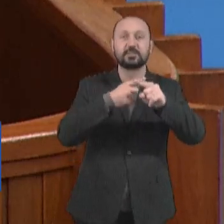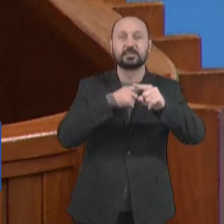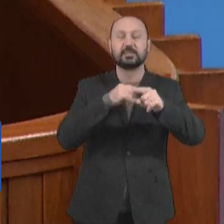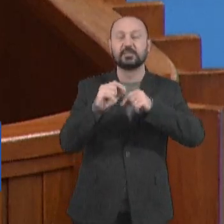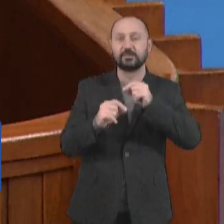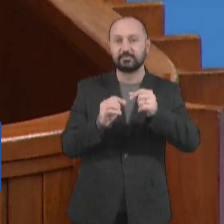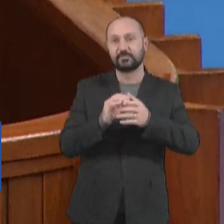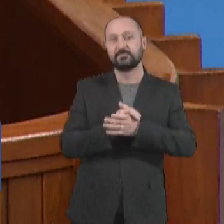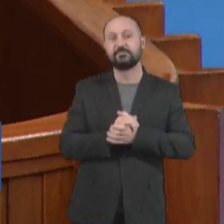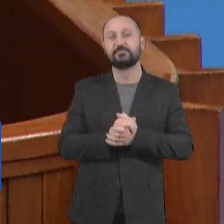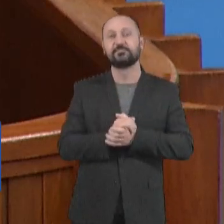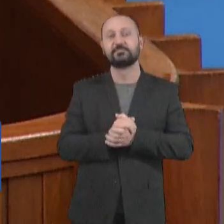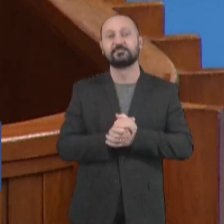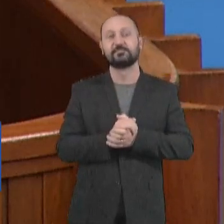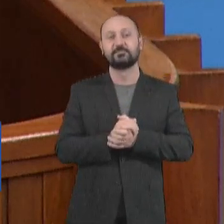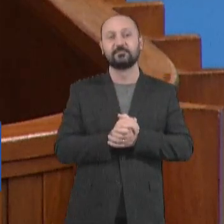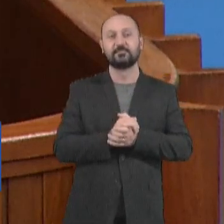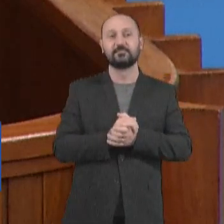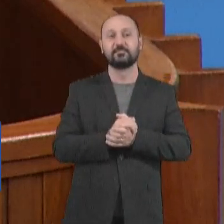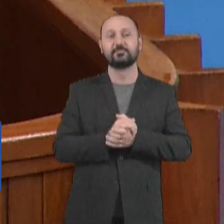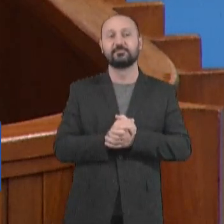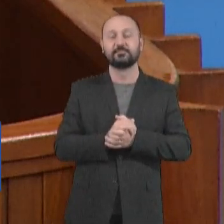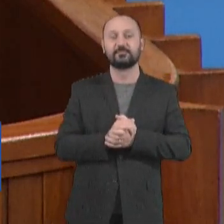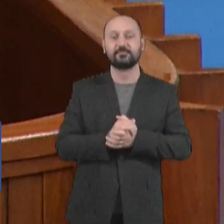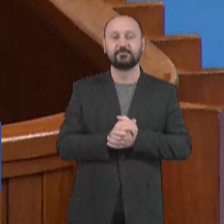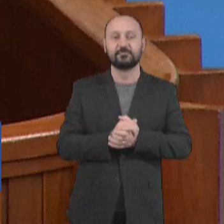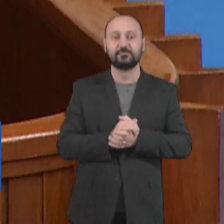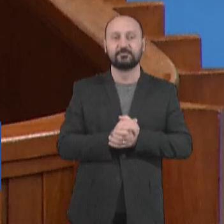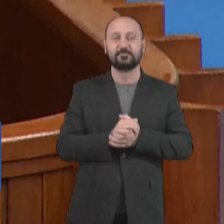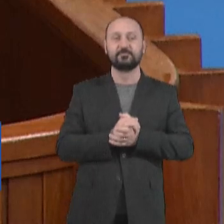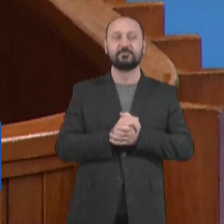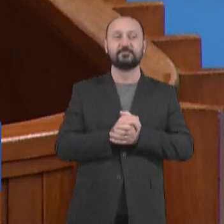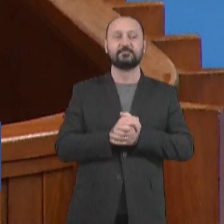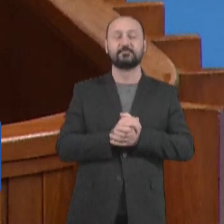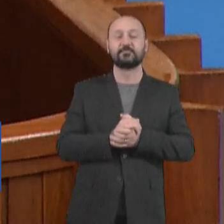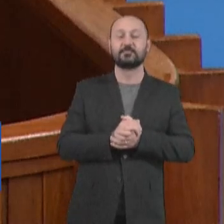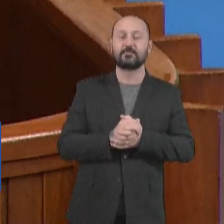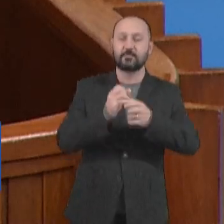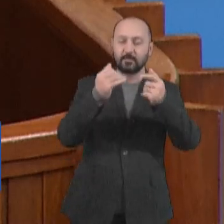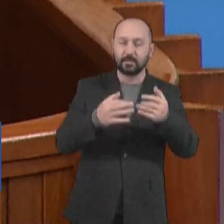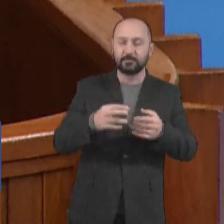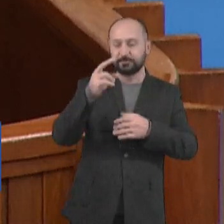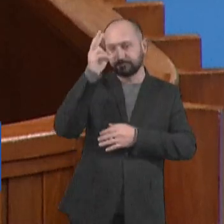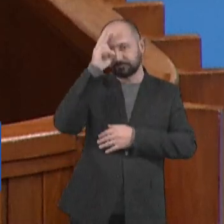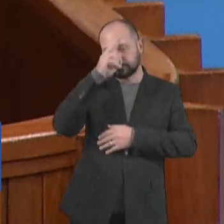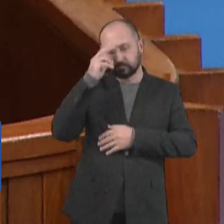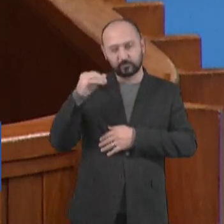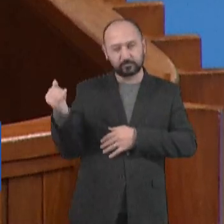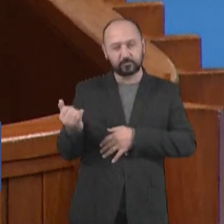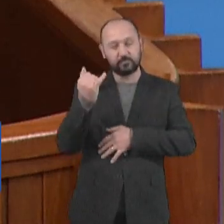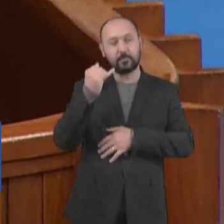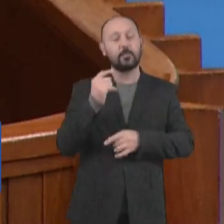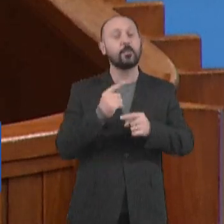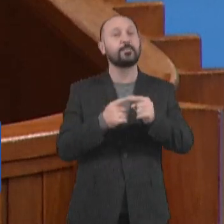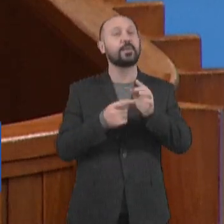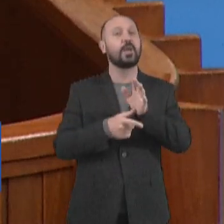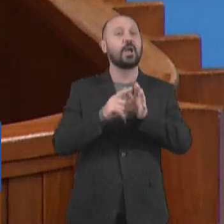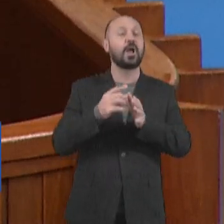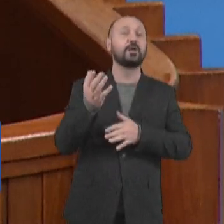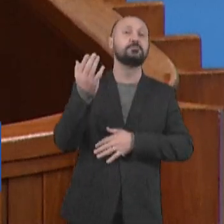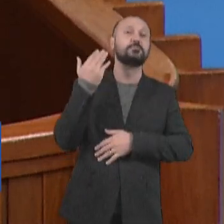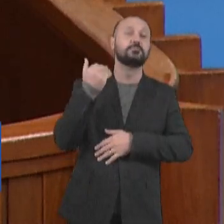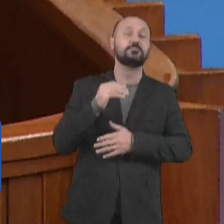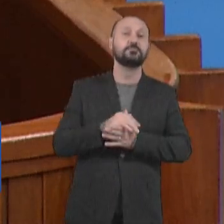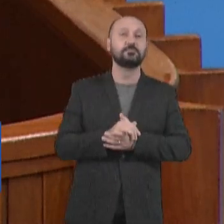teve ali nesse episódio. Mas falar de história é muito importante, porque reconhece,